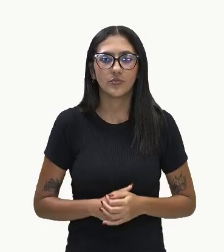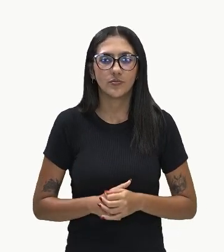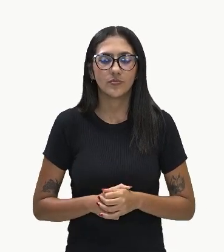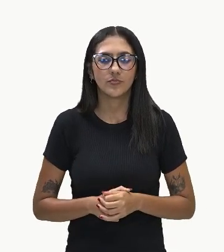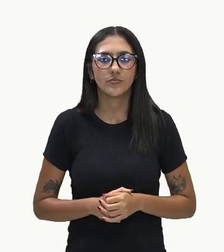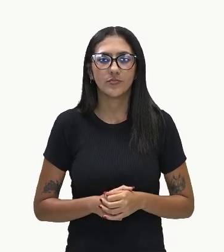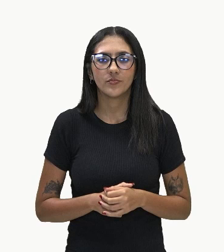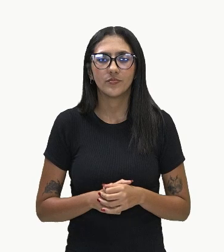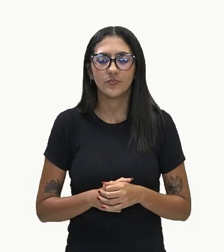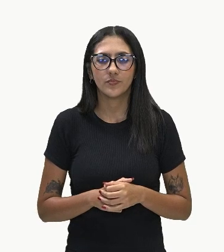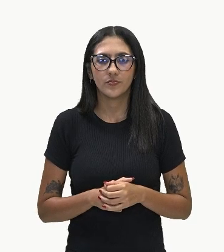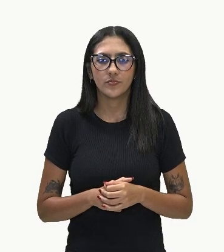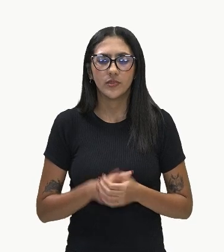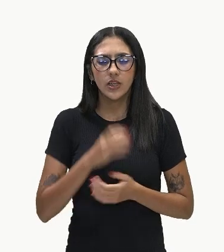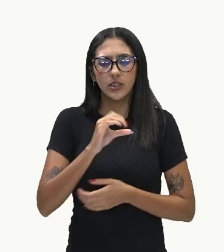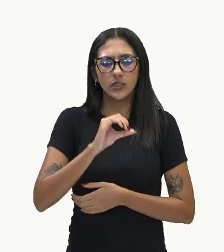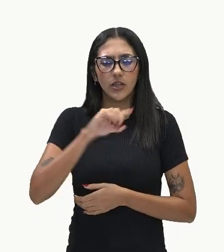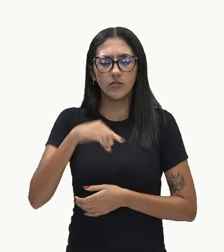vezes